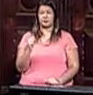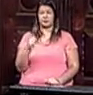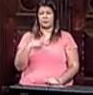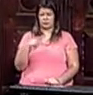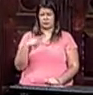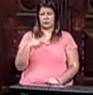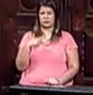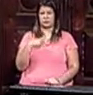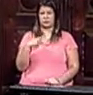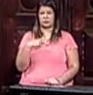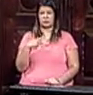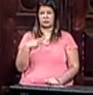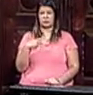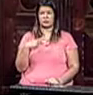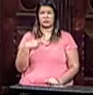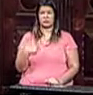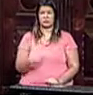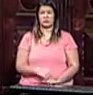tendo